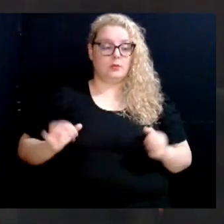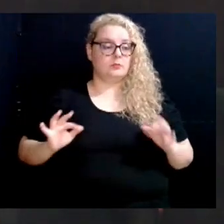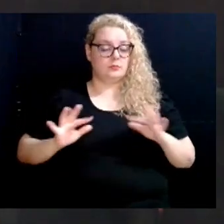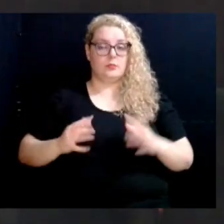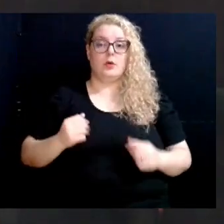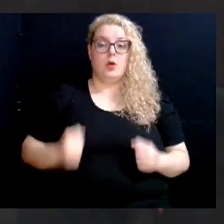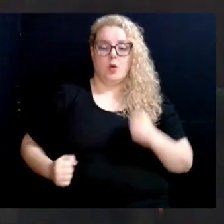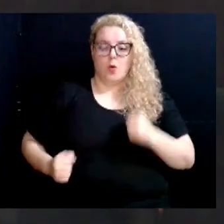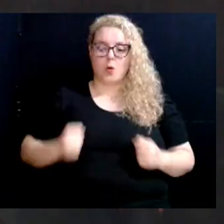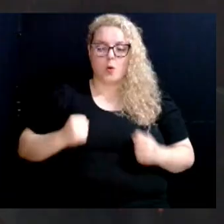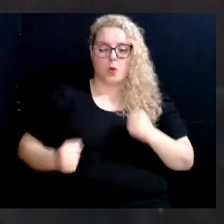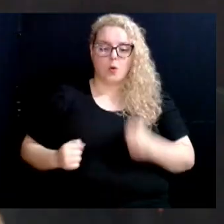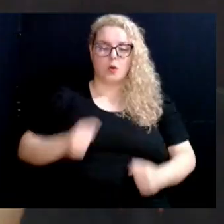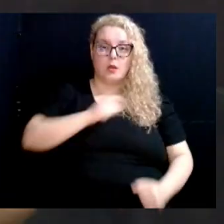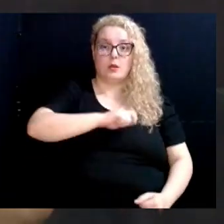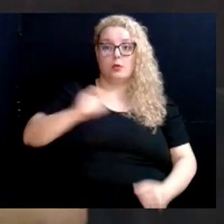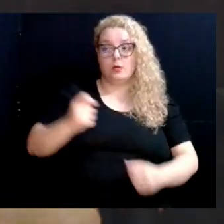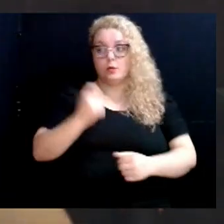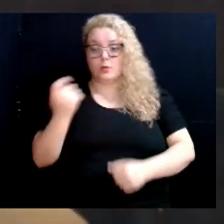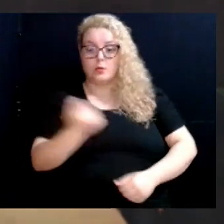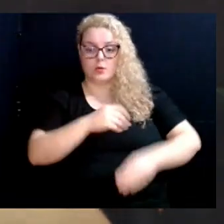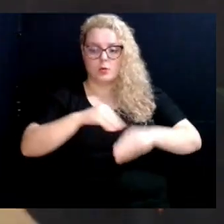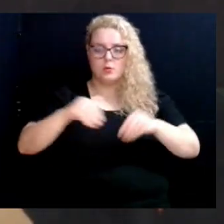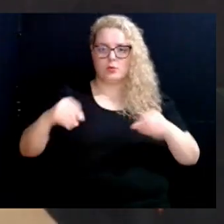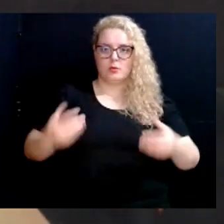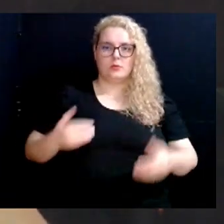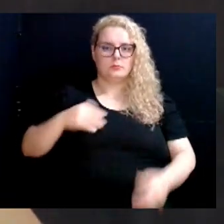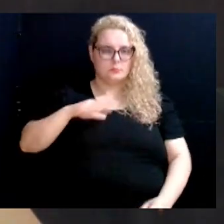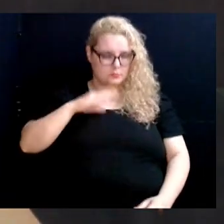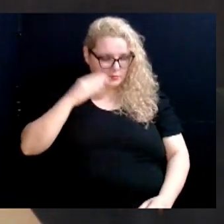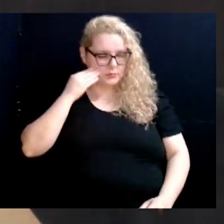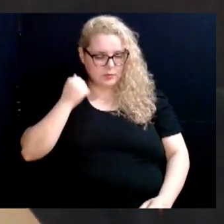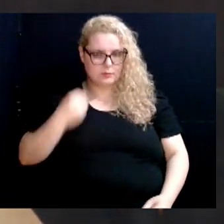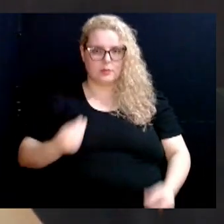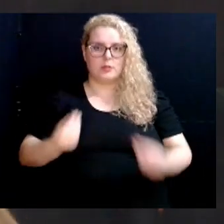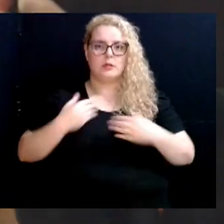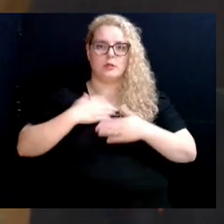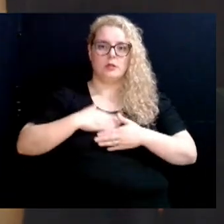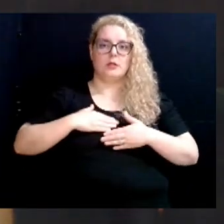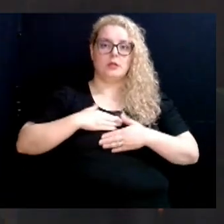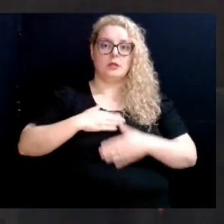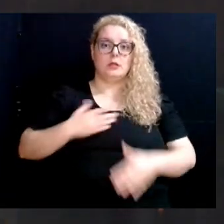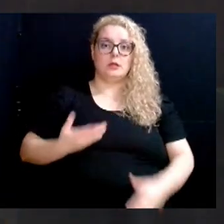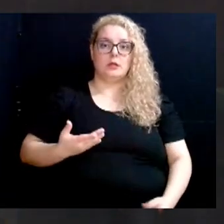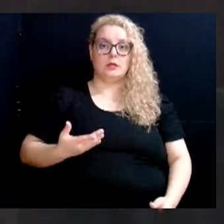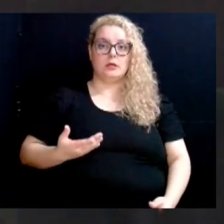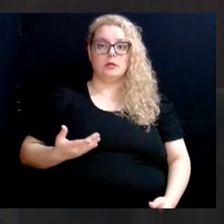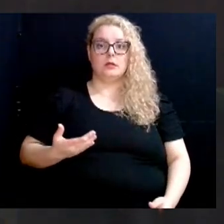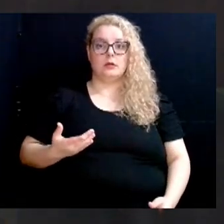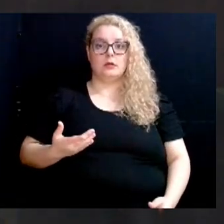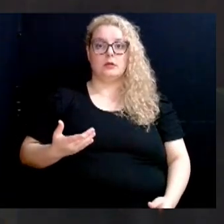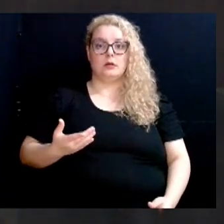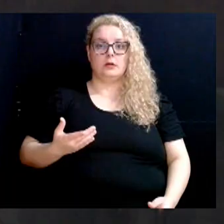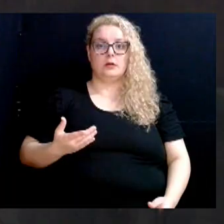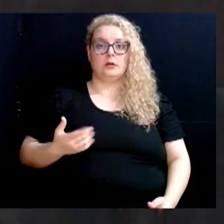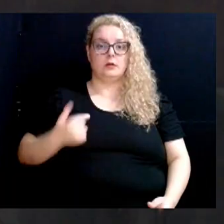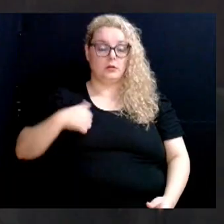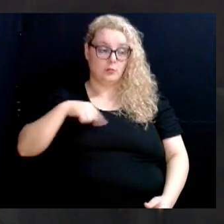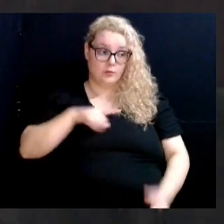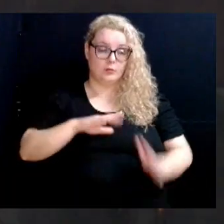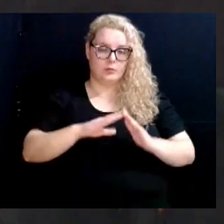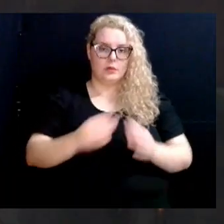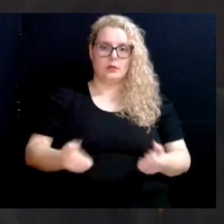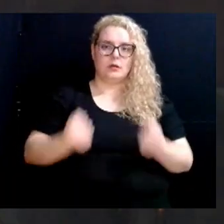um beach tênis, algo a mais ali, sabe? Que vai também te dar aquele prazer. E que a academia, que nem eu fui para academia